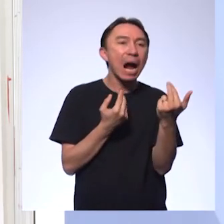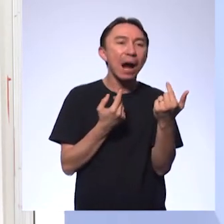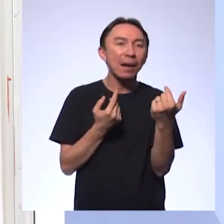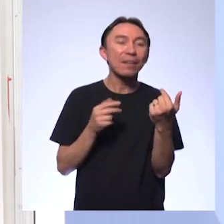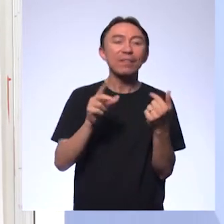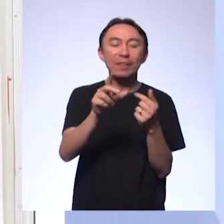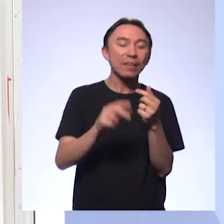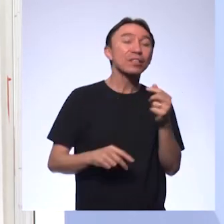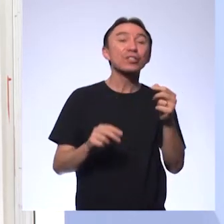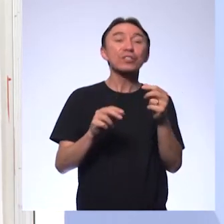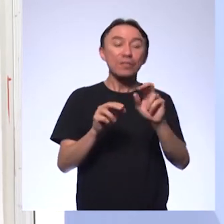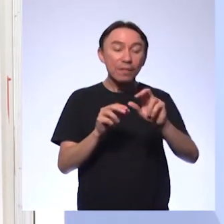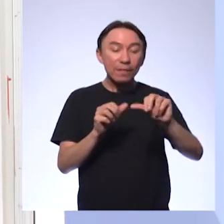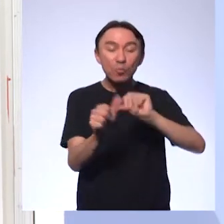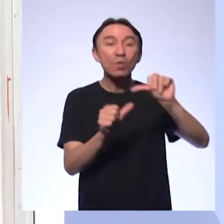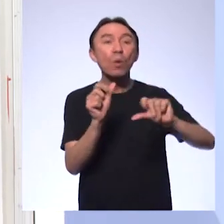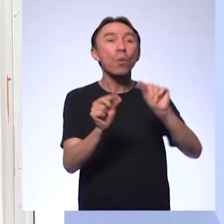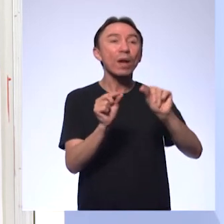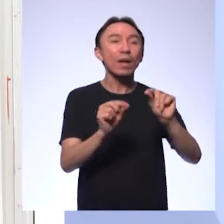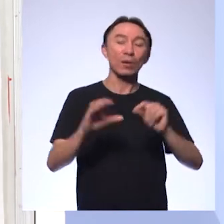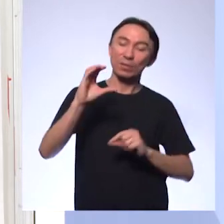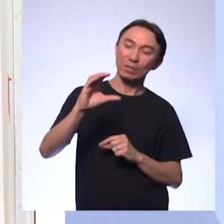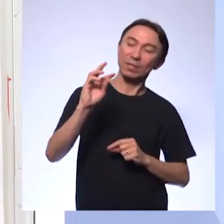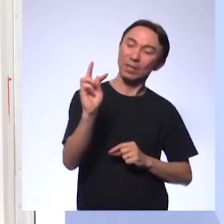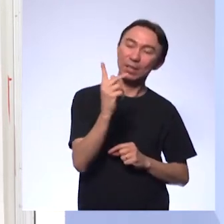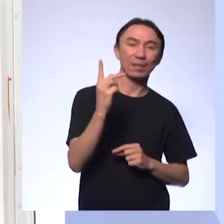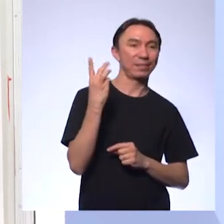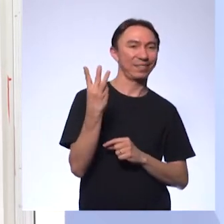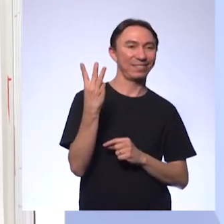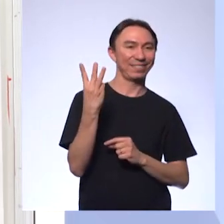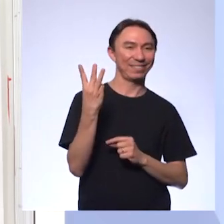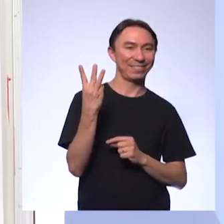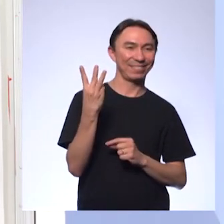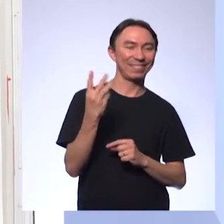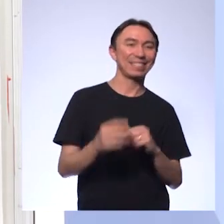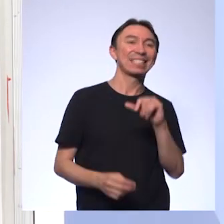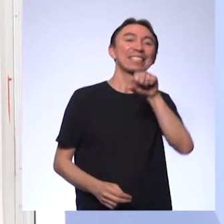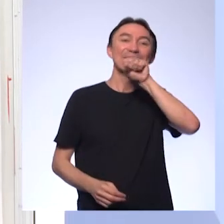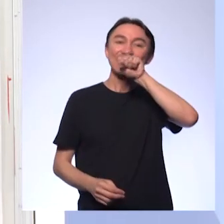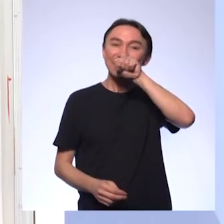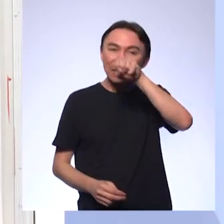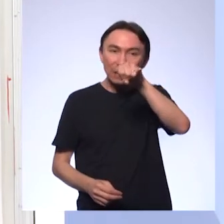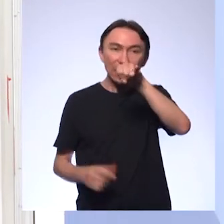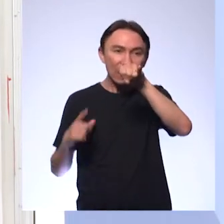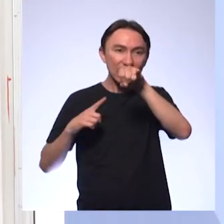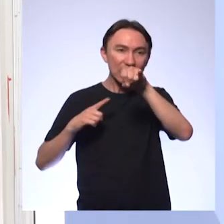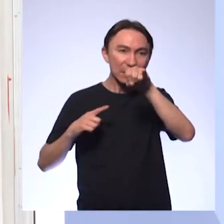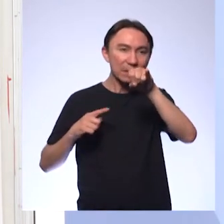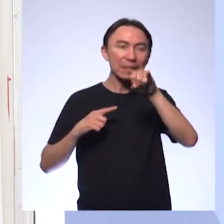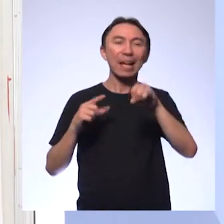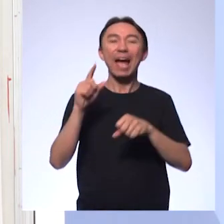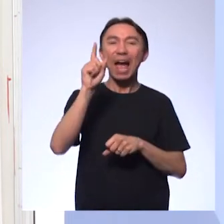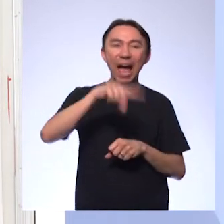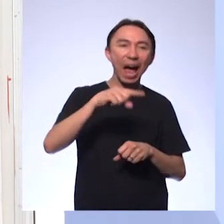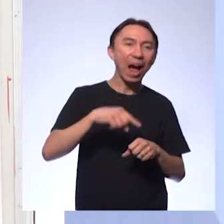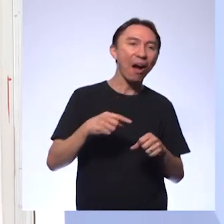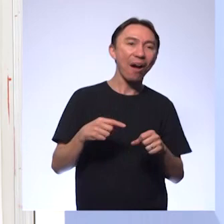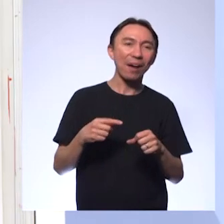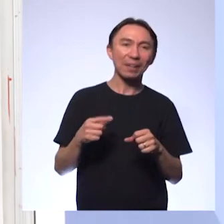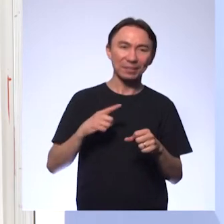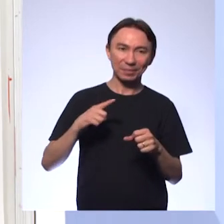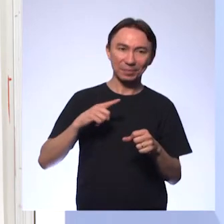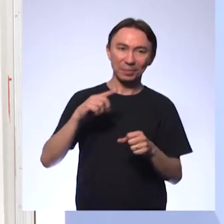daqui, ó, o CH3. Então, se esse aqui é o comum de todos eles, então eu vou chamar isso aqui de carbono